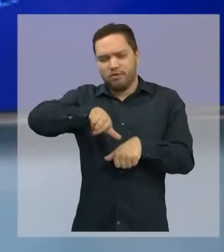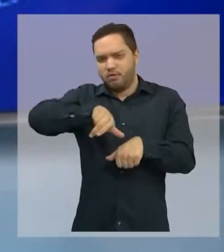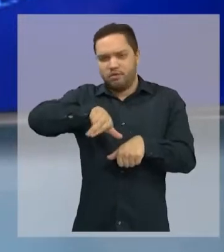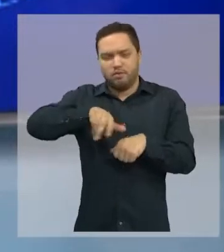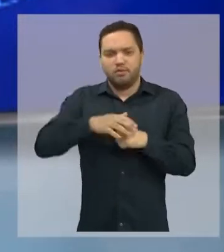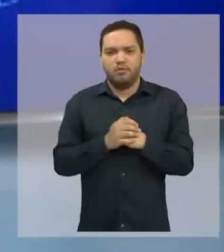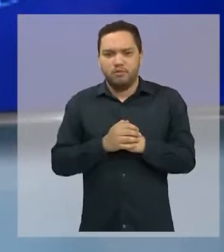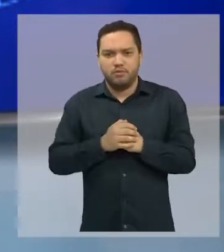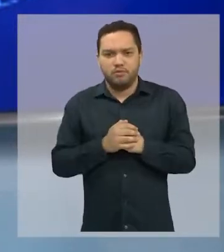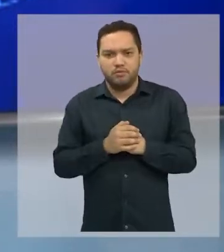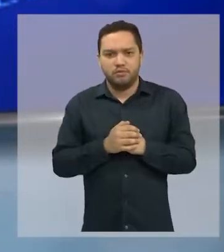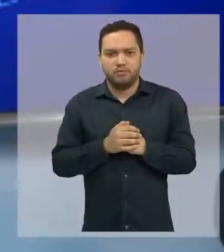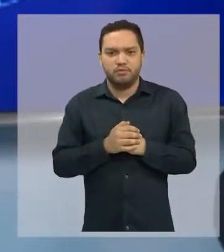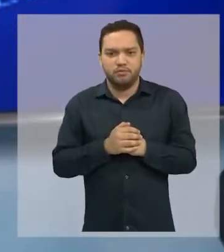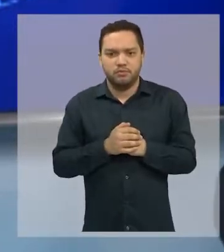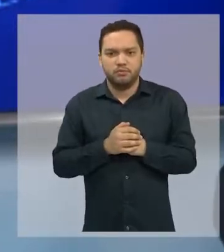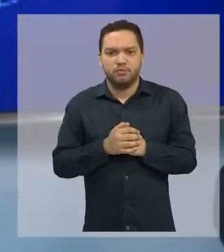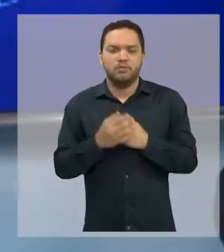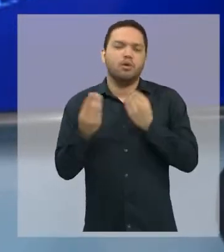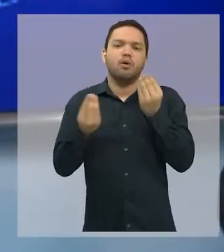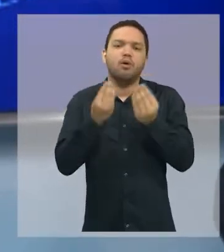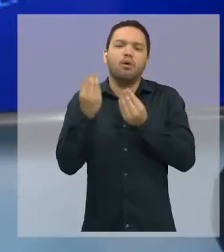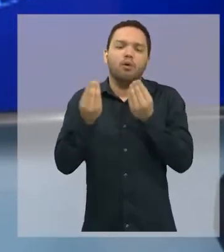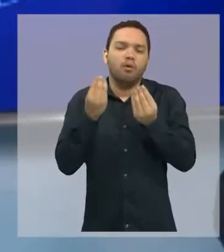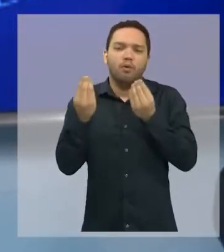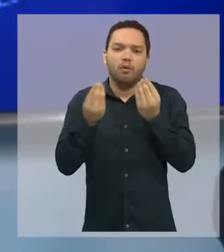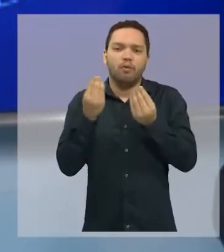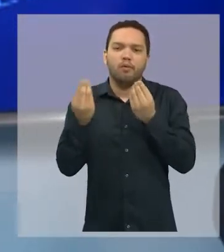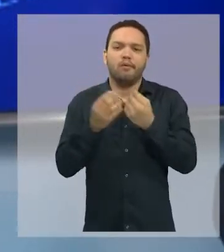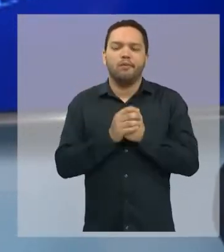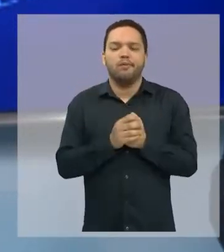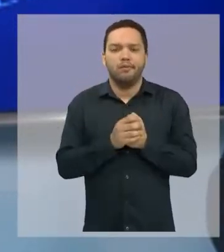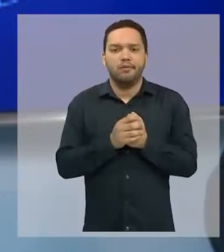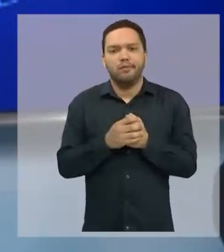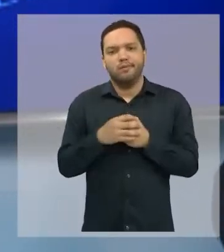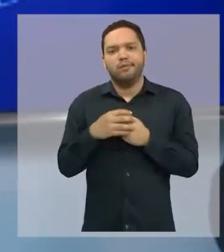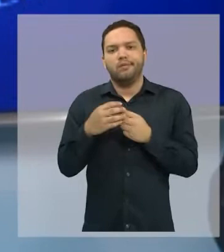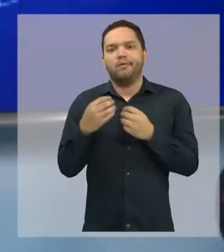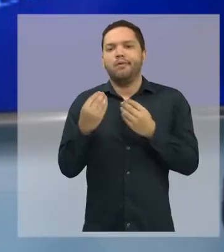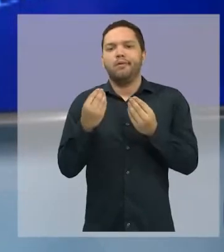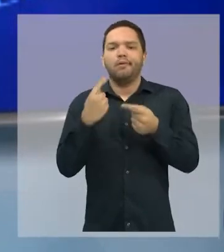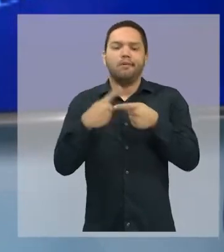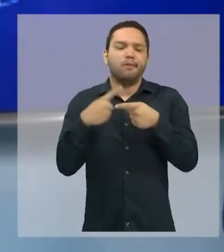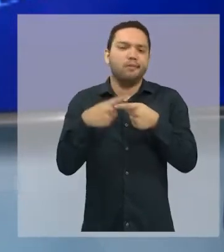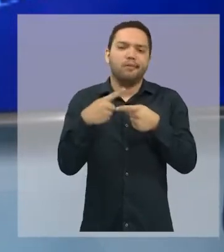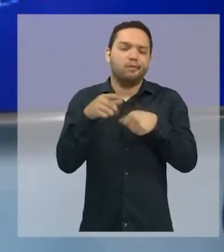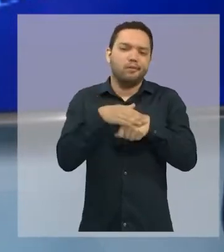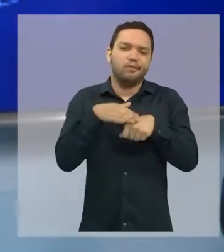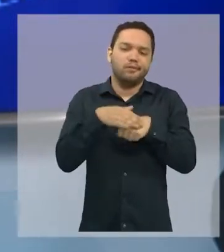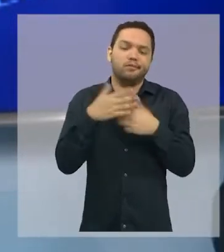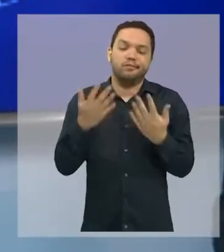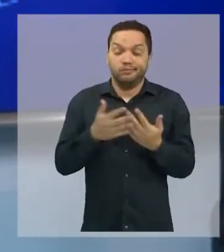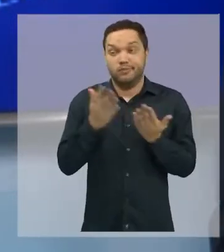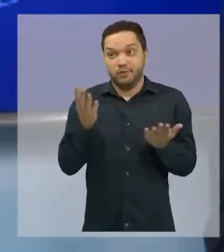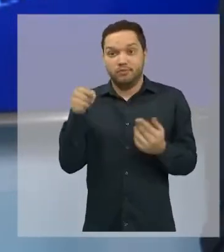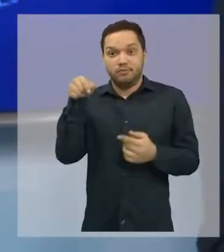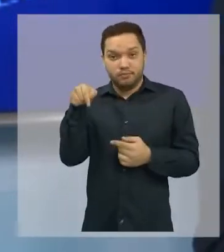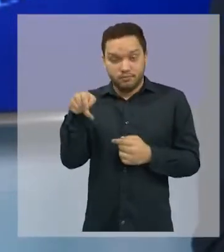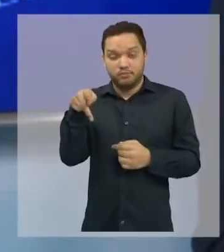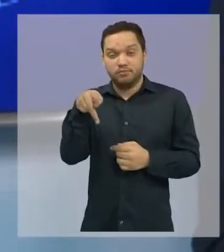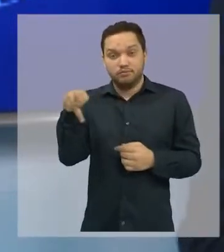Congresso, é em que bases, em que moldes, qual o preço desse diálogo. O